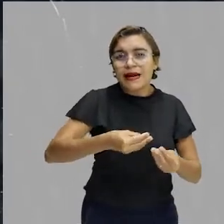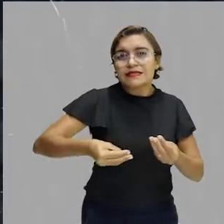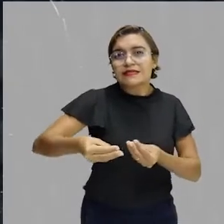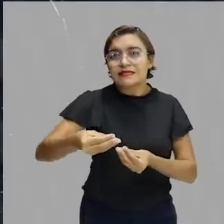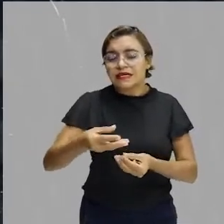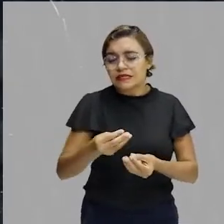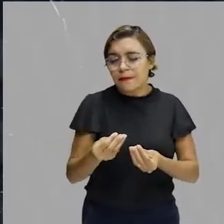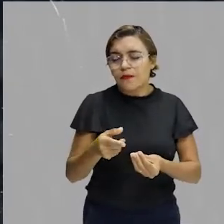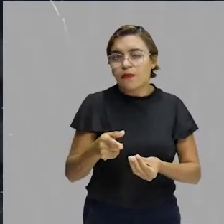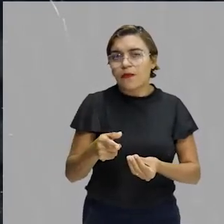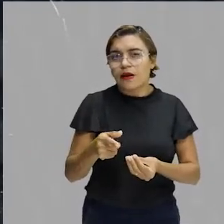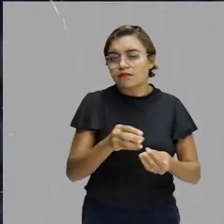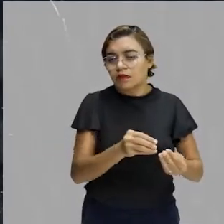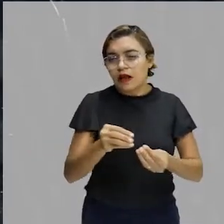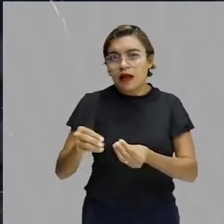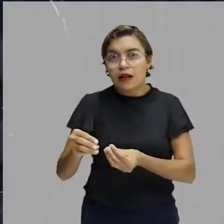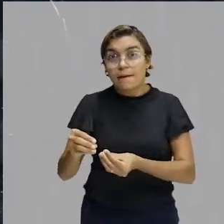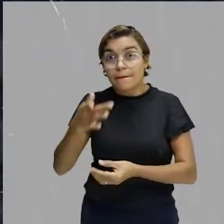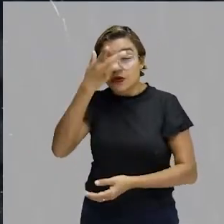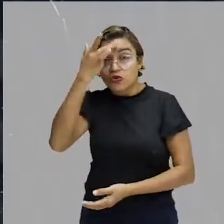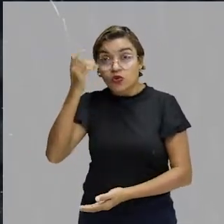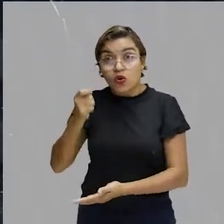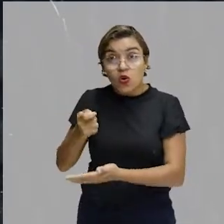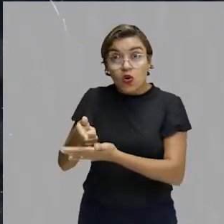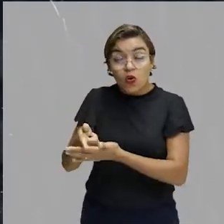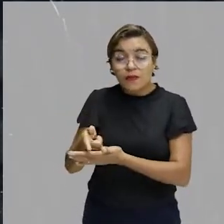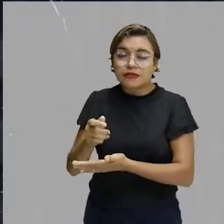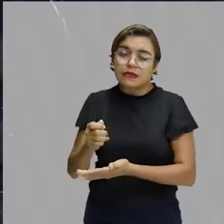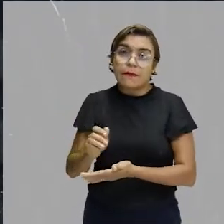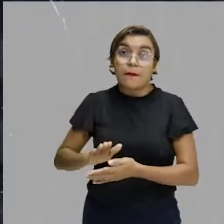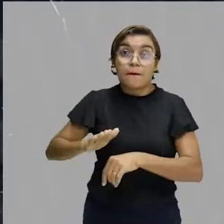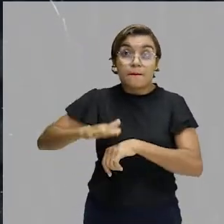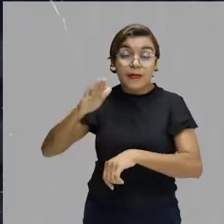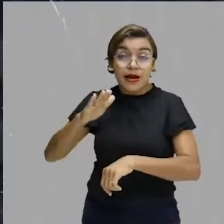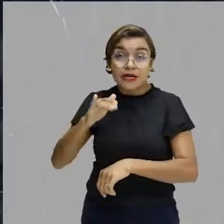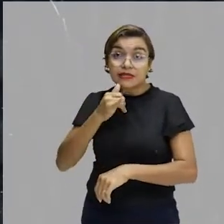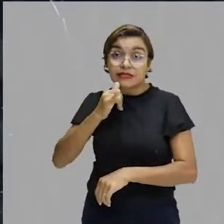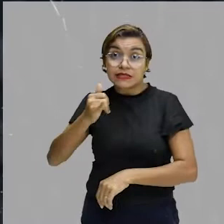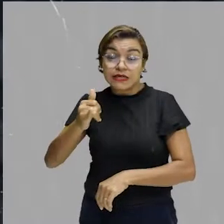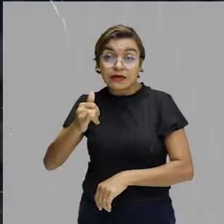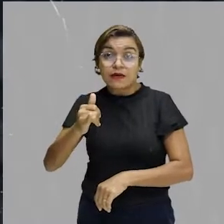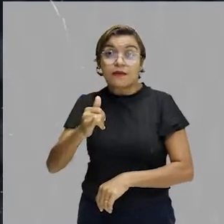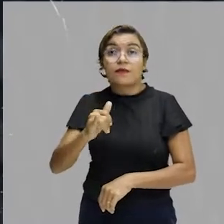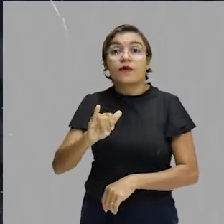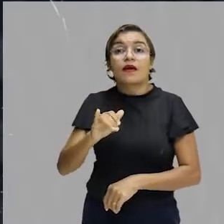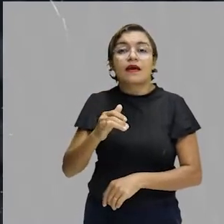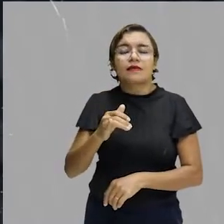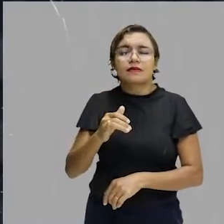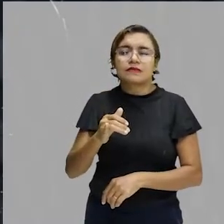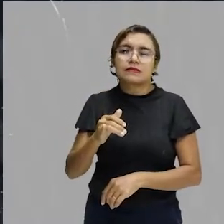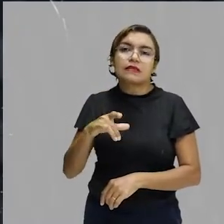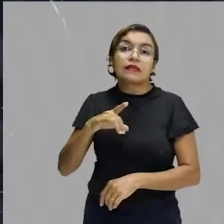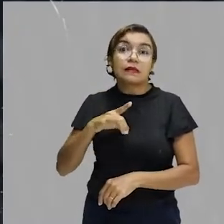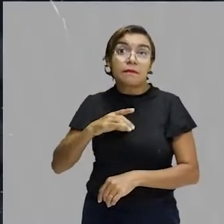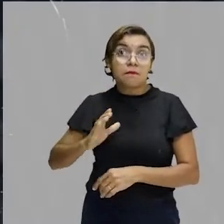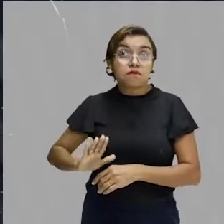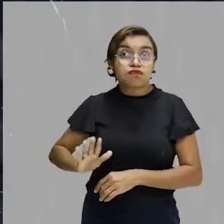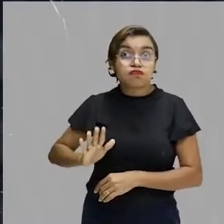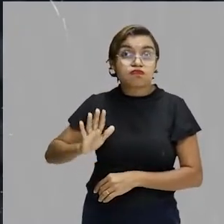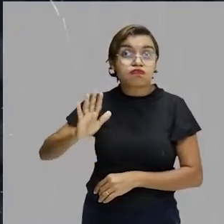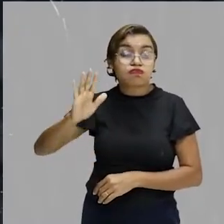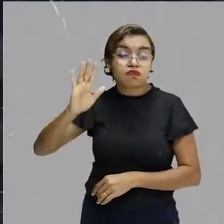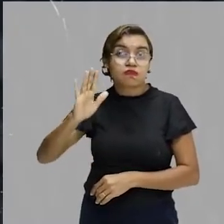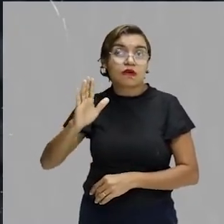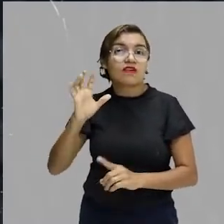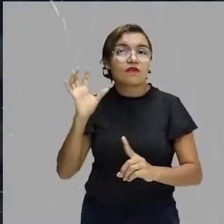termoelétricas para o consumidor. E quanto mais termoelétricas elas são acionadas, maior é o preço da energia. Tanto é